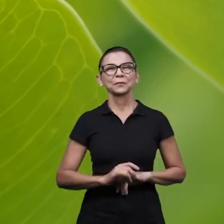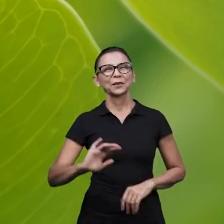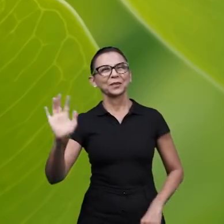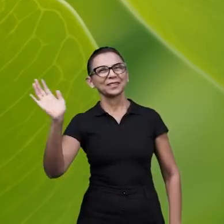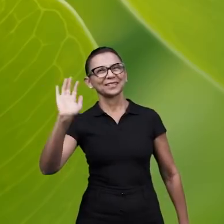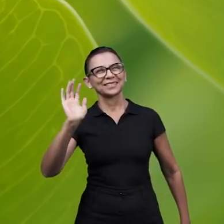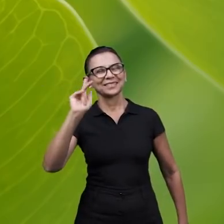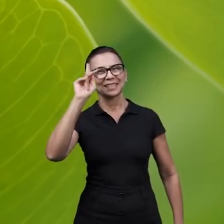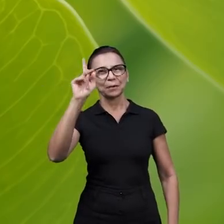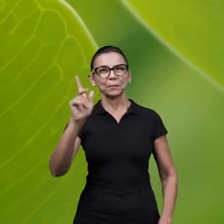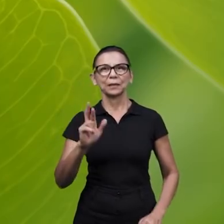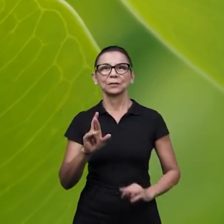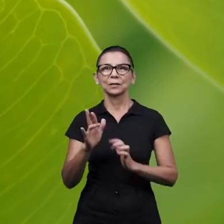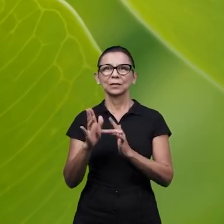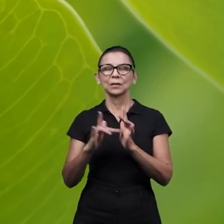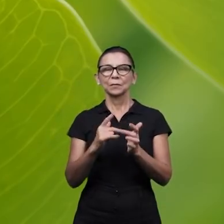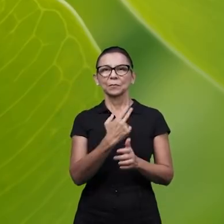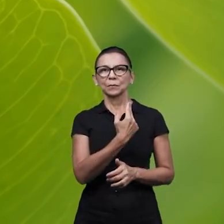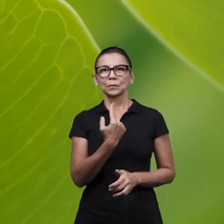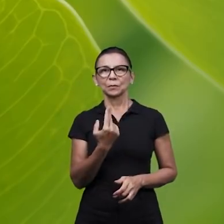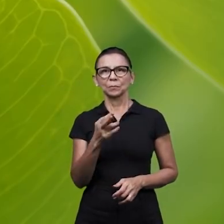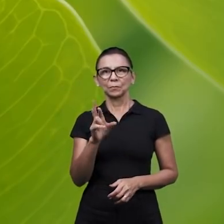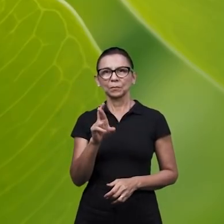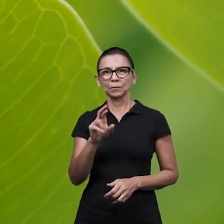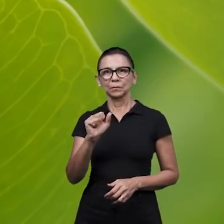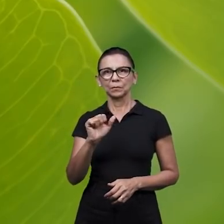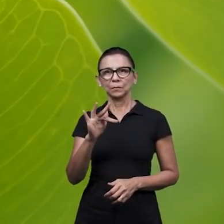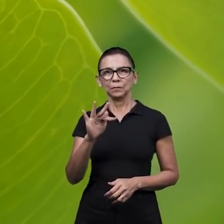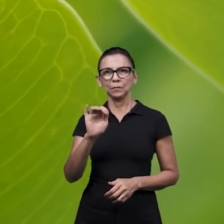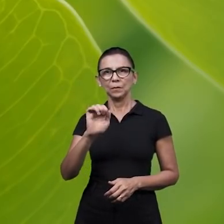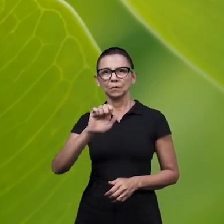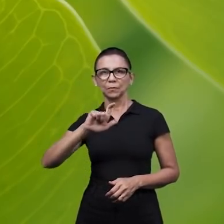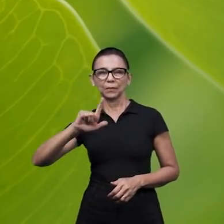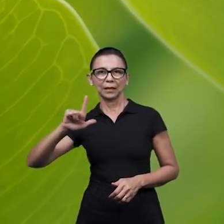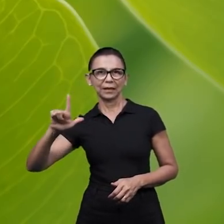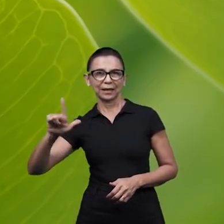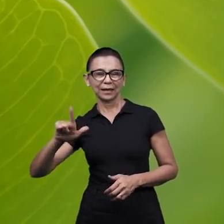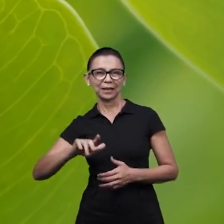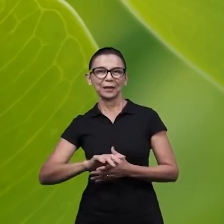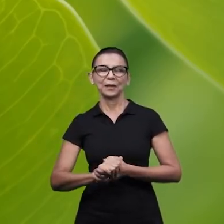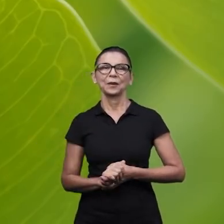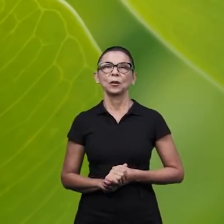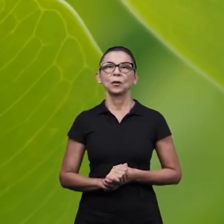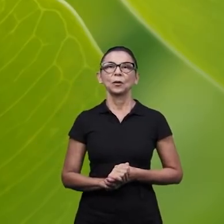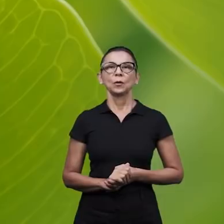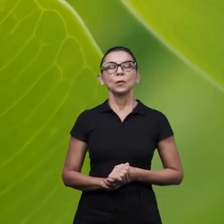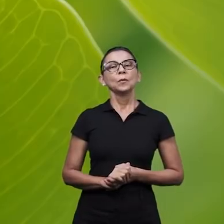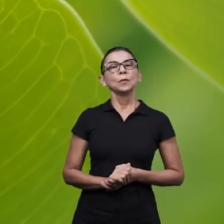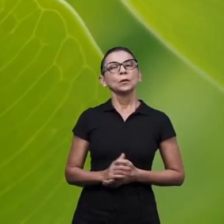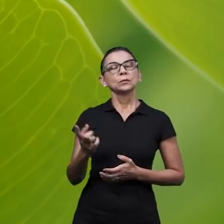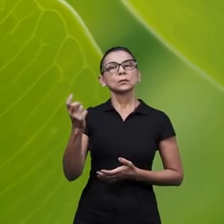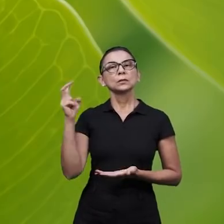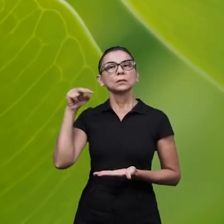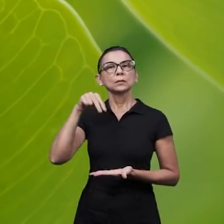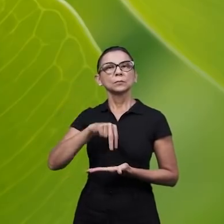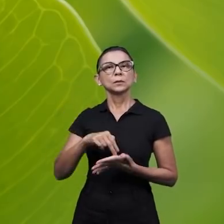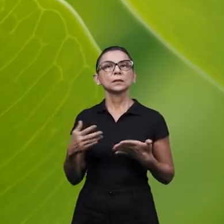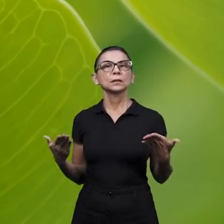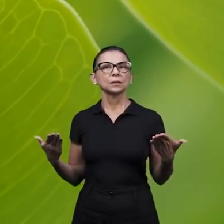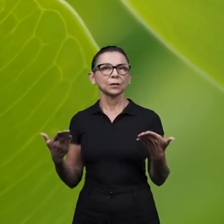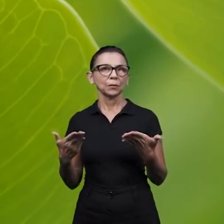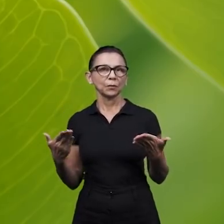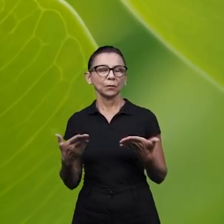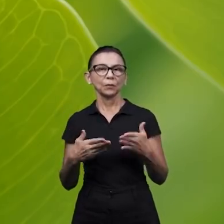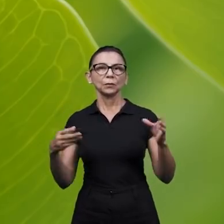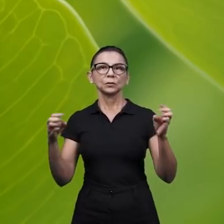Olá, irmãos, a paz do Senhor. Meu nome é Rafael, sou da igreja da Praia do Canto, pastor André Thaís. Nós estamos aqui com o número de jovens do Evangelho Sem Fronteiras,